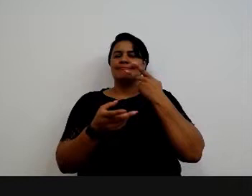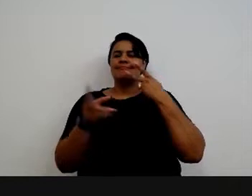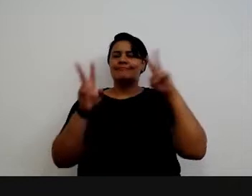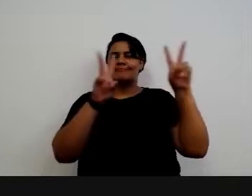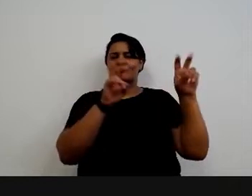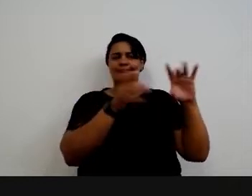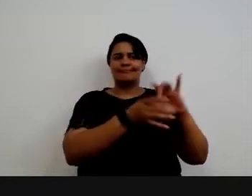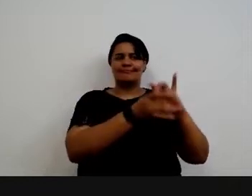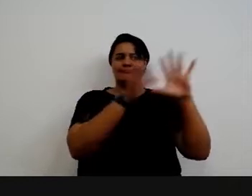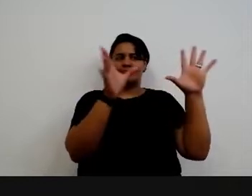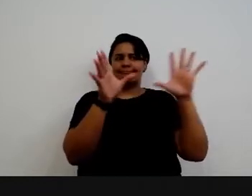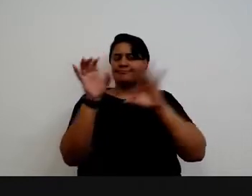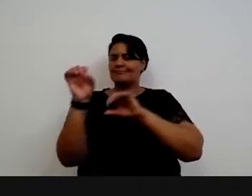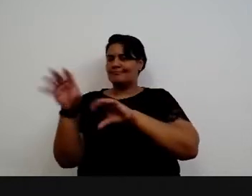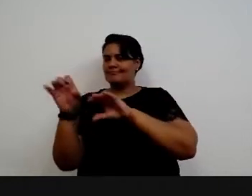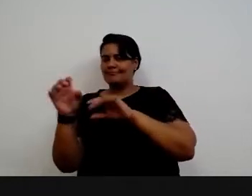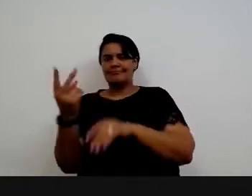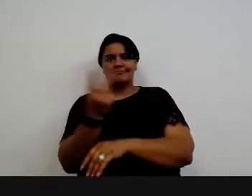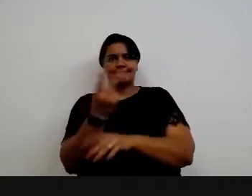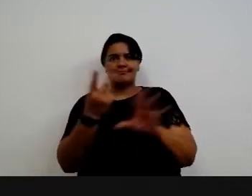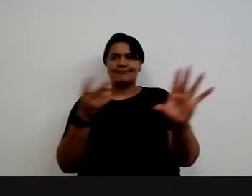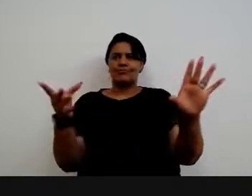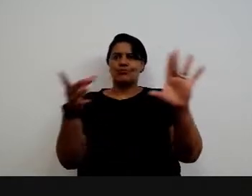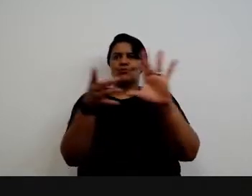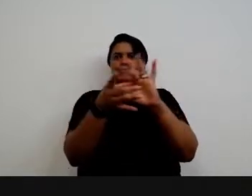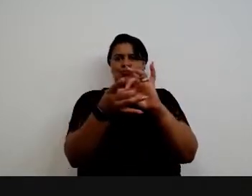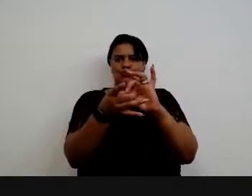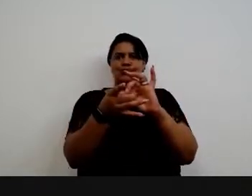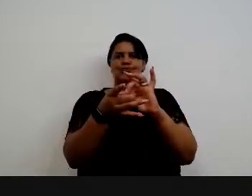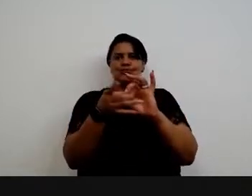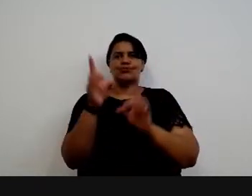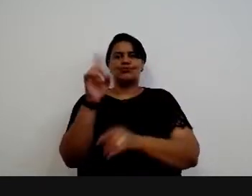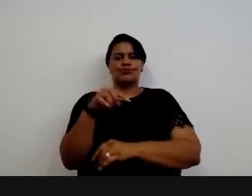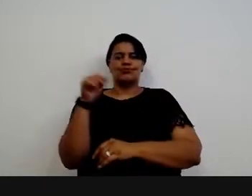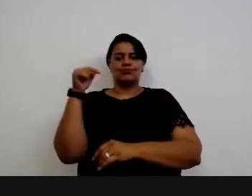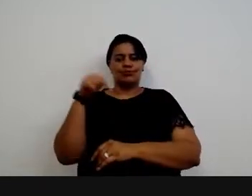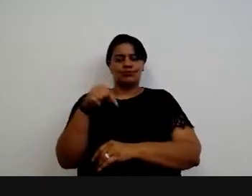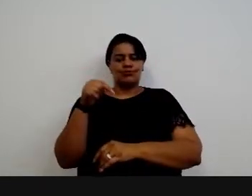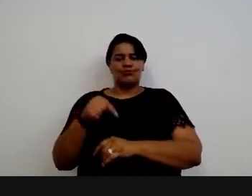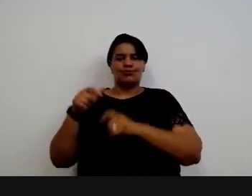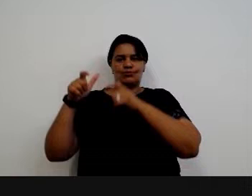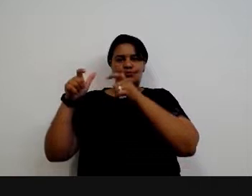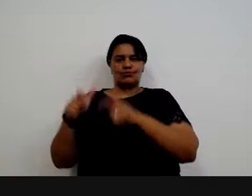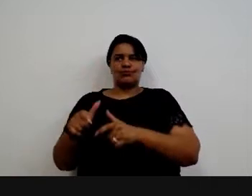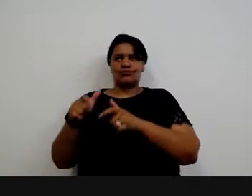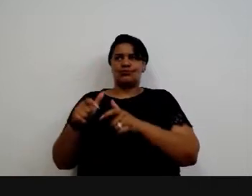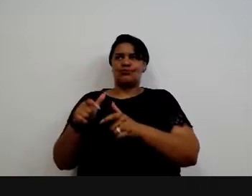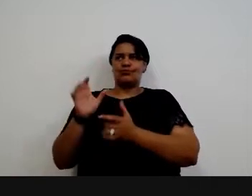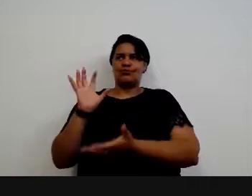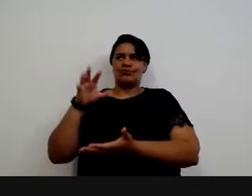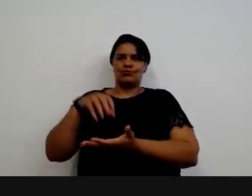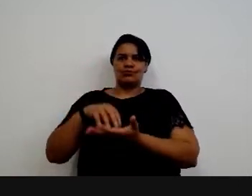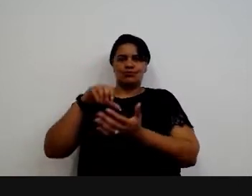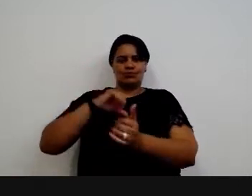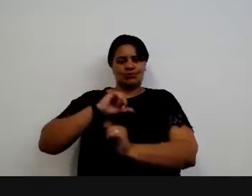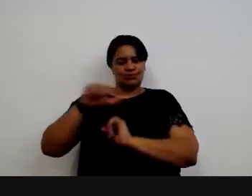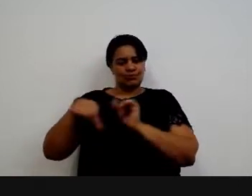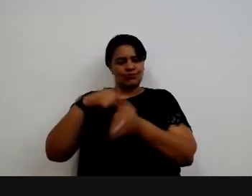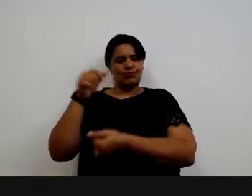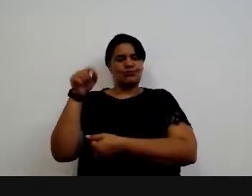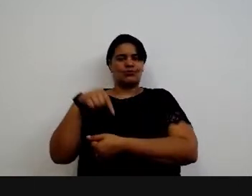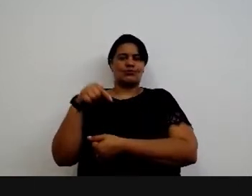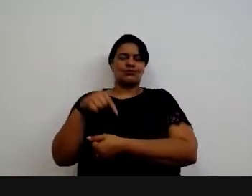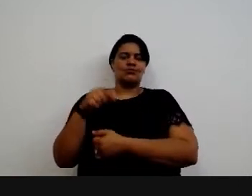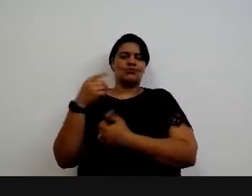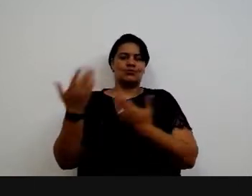Não existe democracia sem educação e não existe educação sem democracia. Aqui no Centro de Transformação, que é assim que eu olho para esse